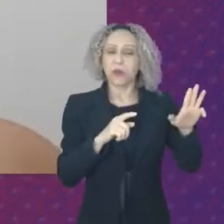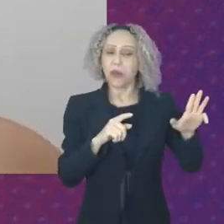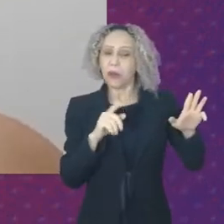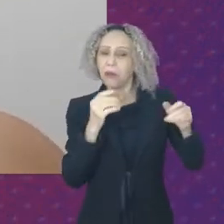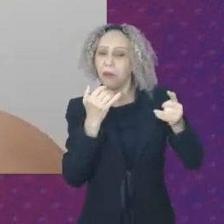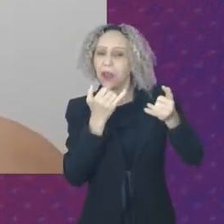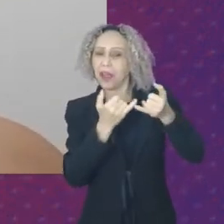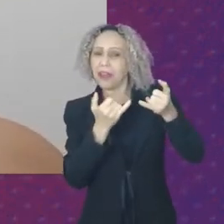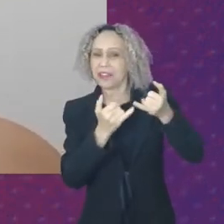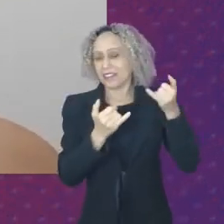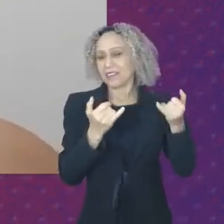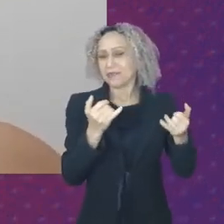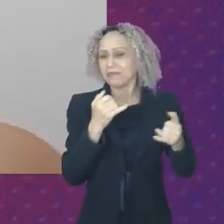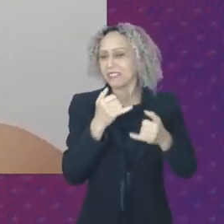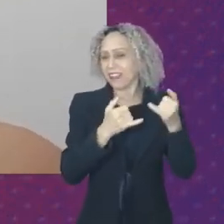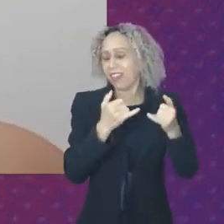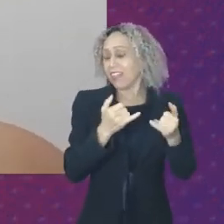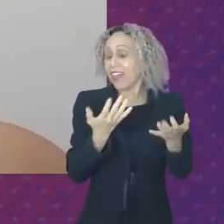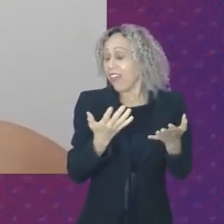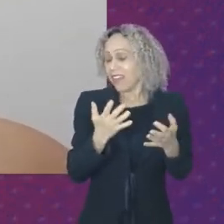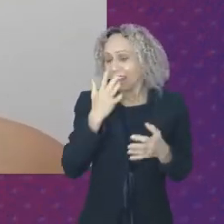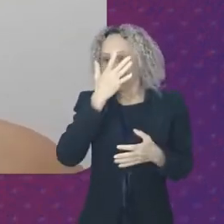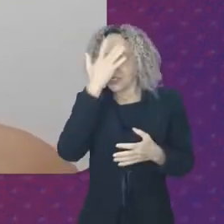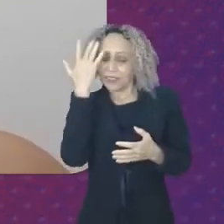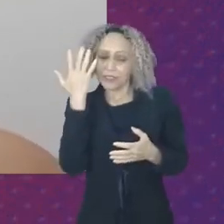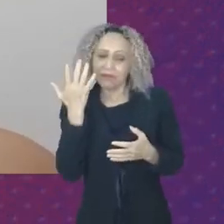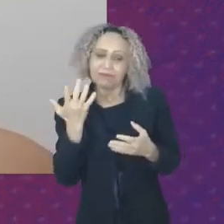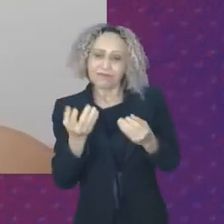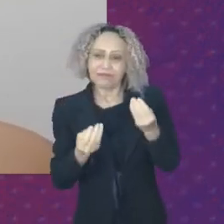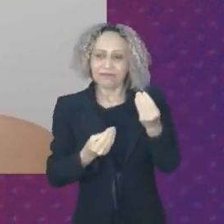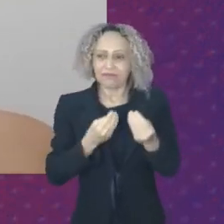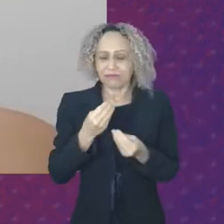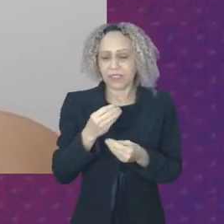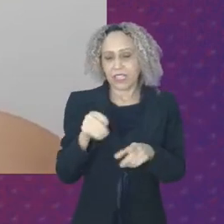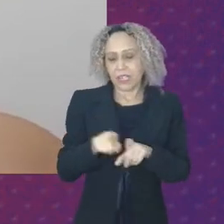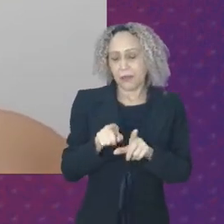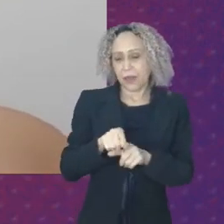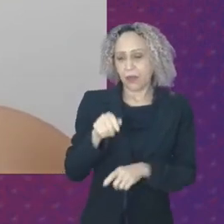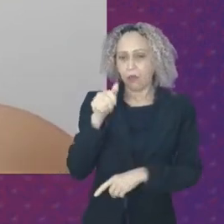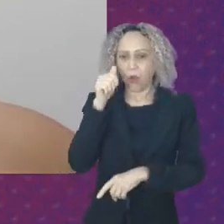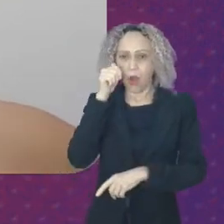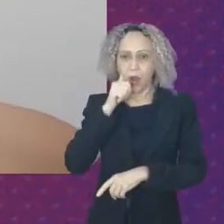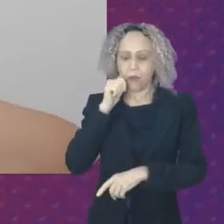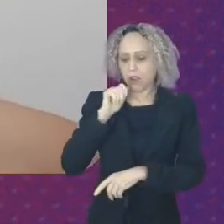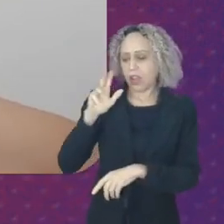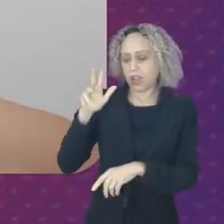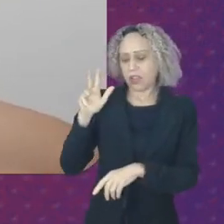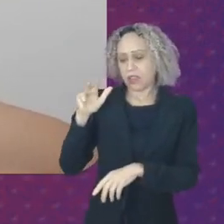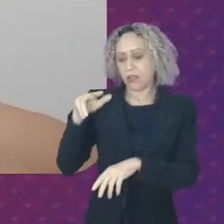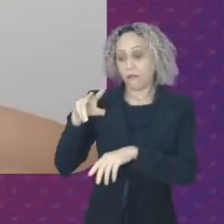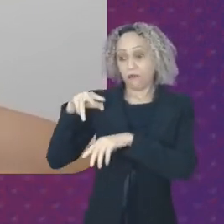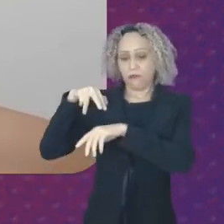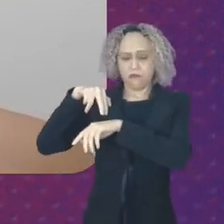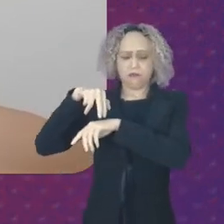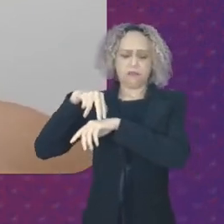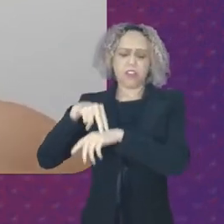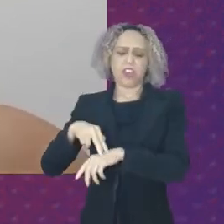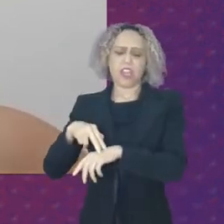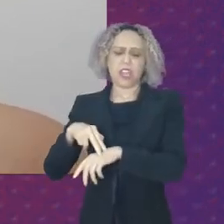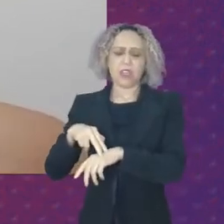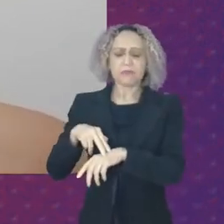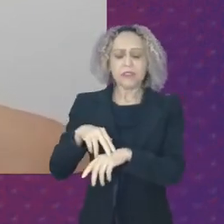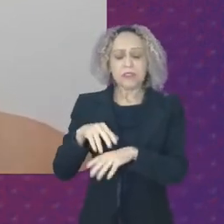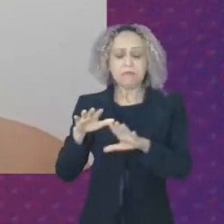uma pessoa, de certa forma, uma mulher firme, mas que tem uma certa sensualidade ali,